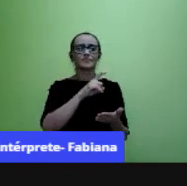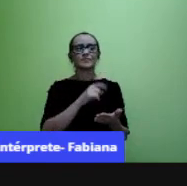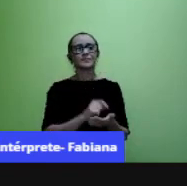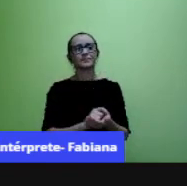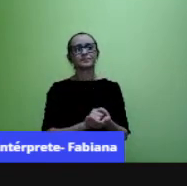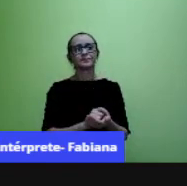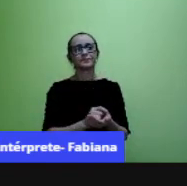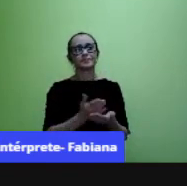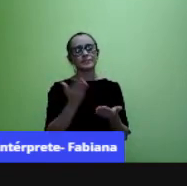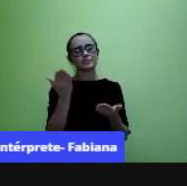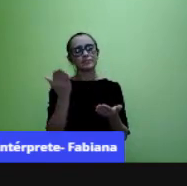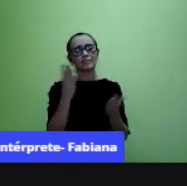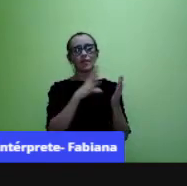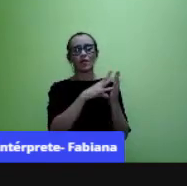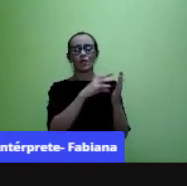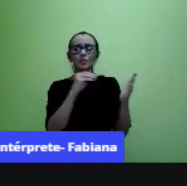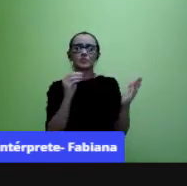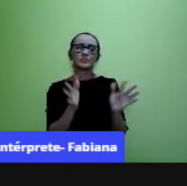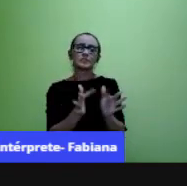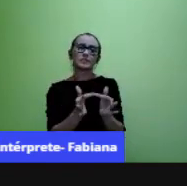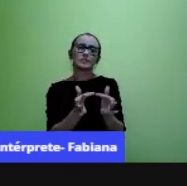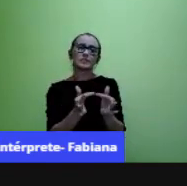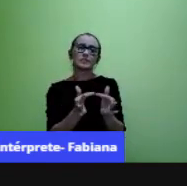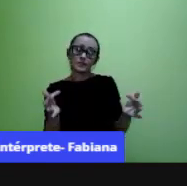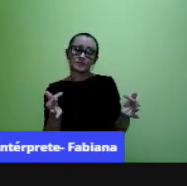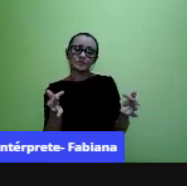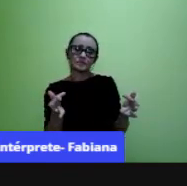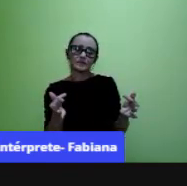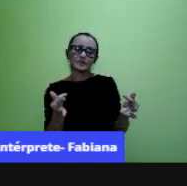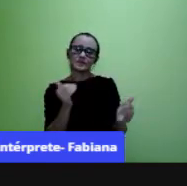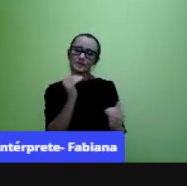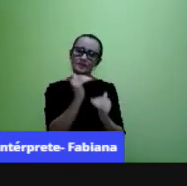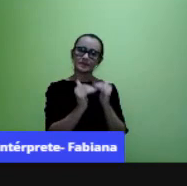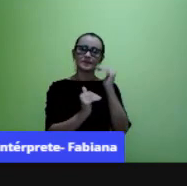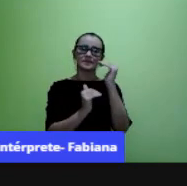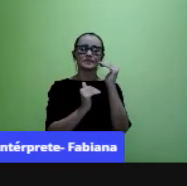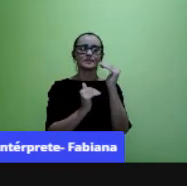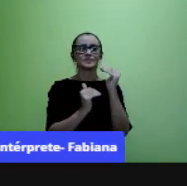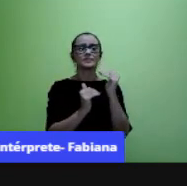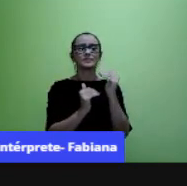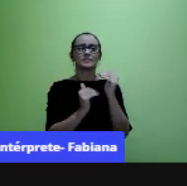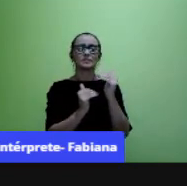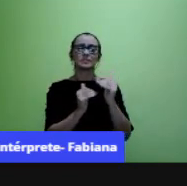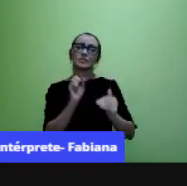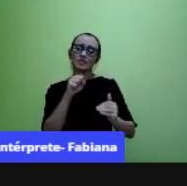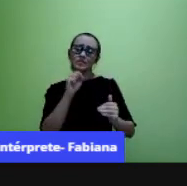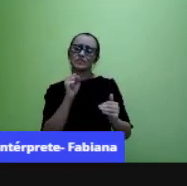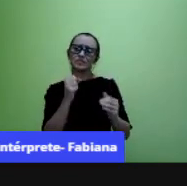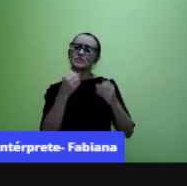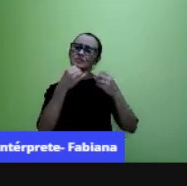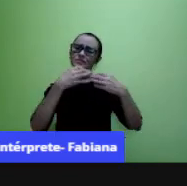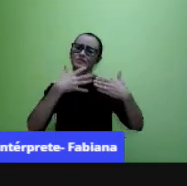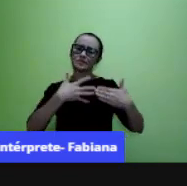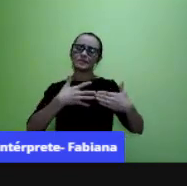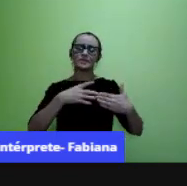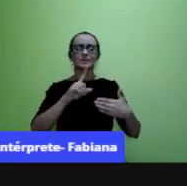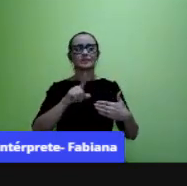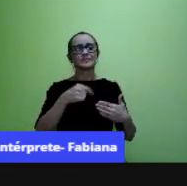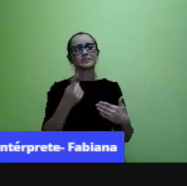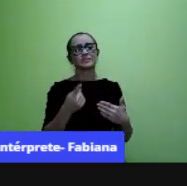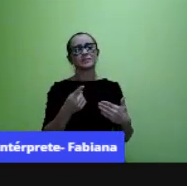aqui um modelo bem simples de progressão, mas é lógico que nós vamos discutir daqui um pouco, existem vários